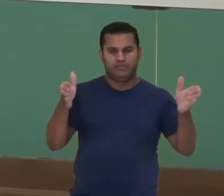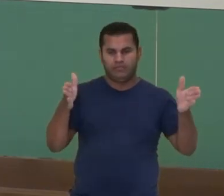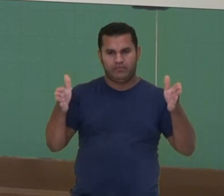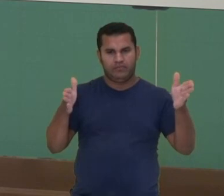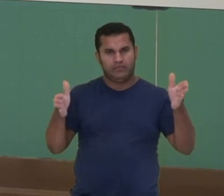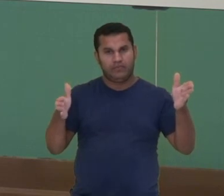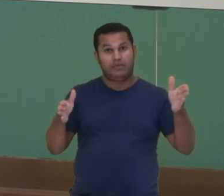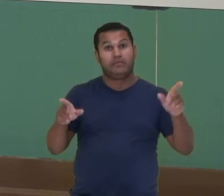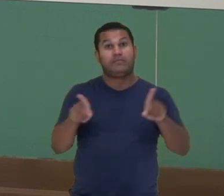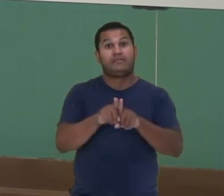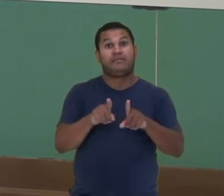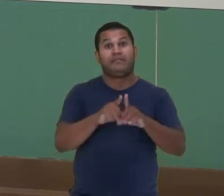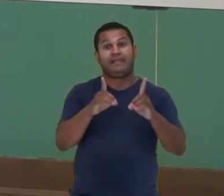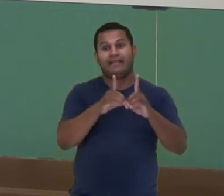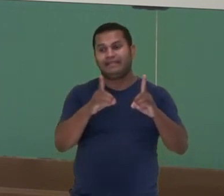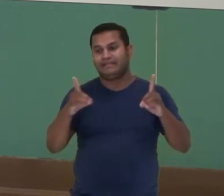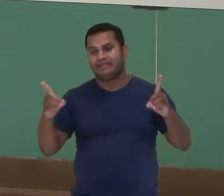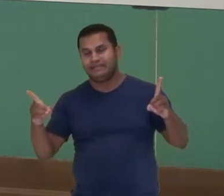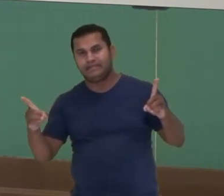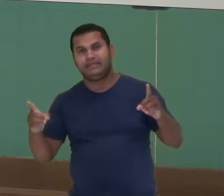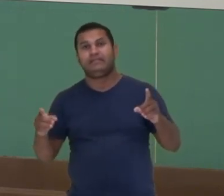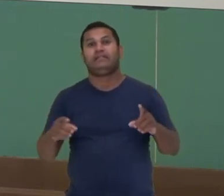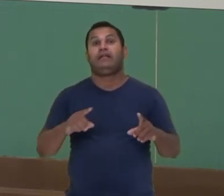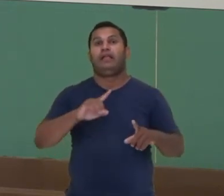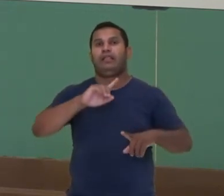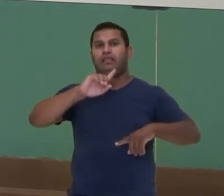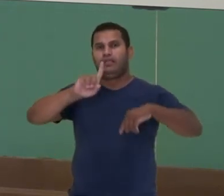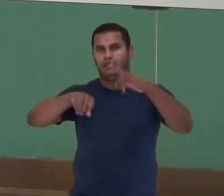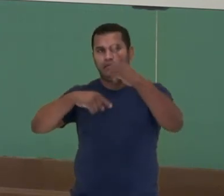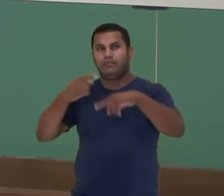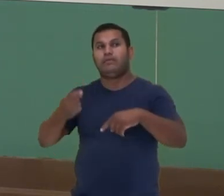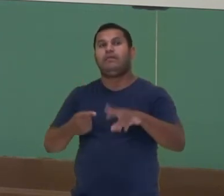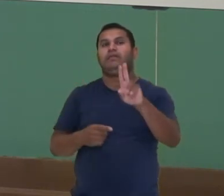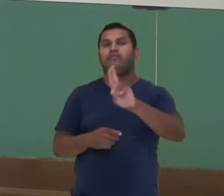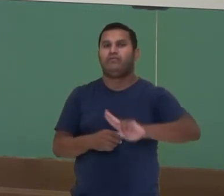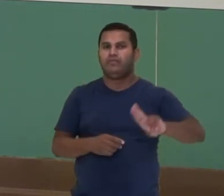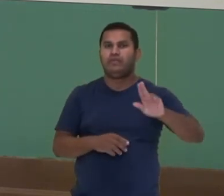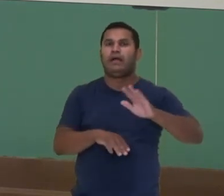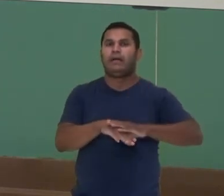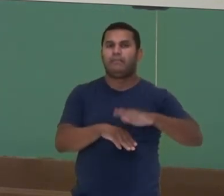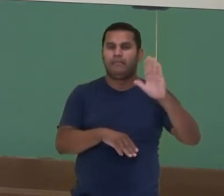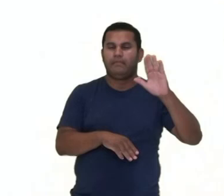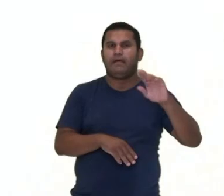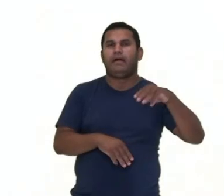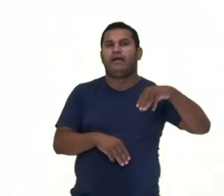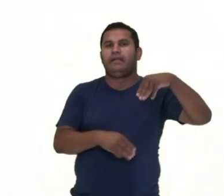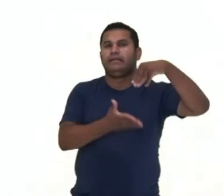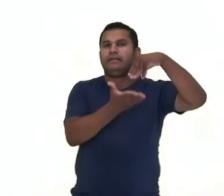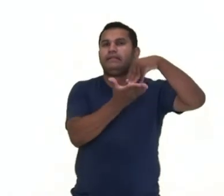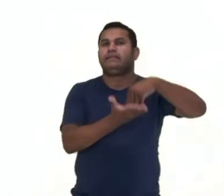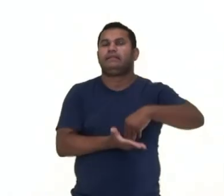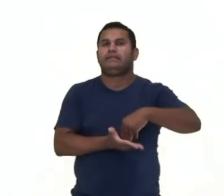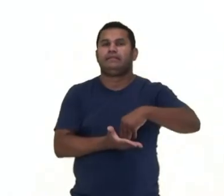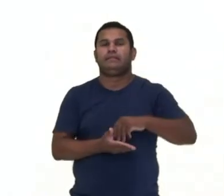nós vamos ver na parte de dinâmica, ok? Então esse dado massa não nos interessa nesse momento. O que vai